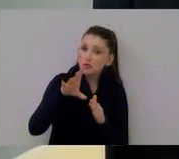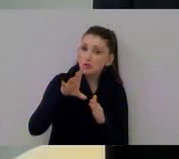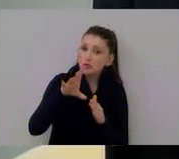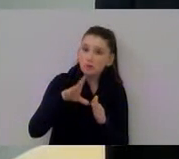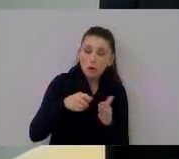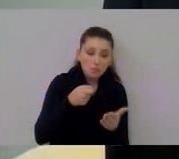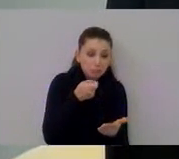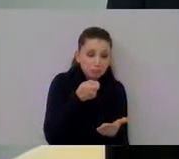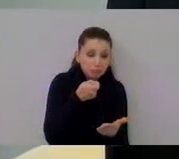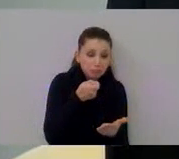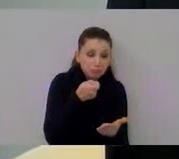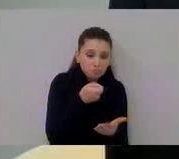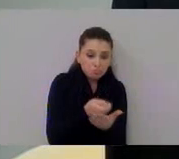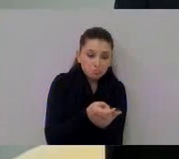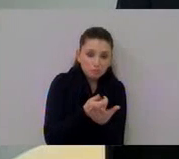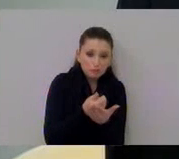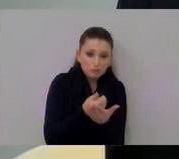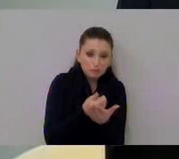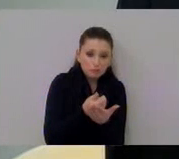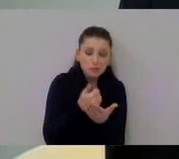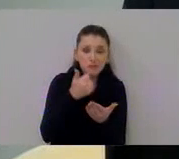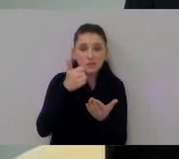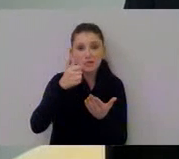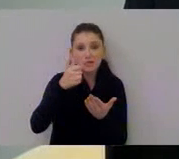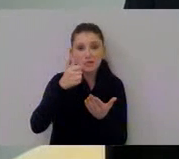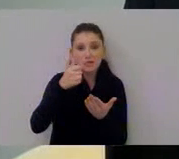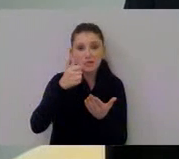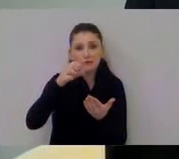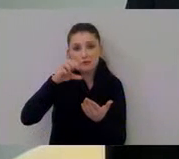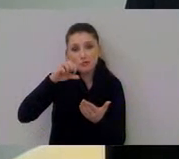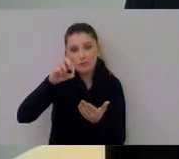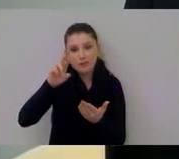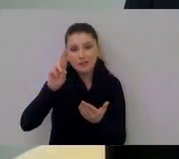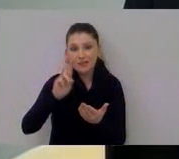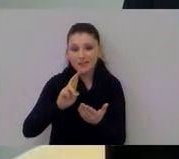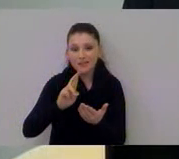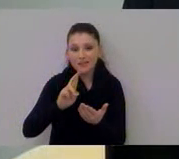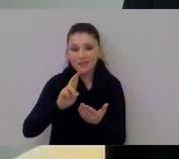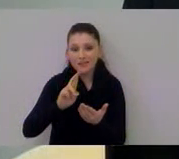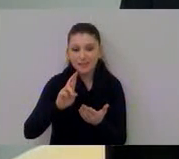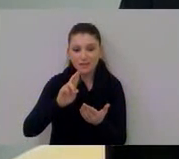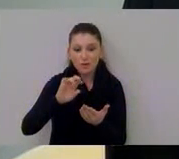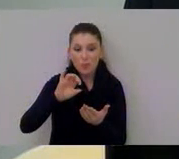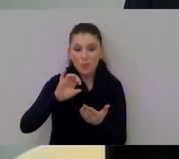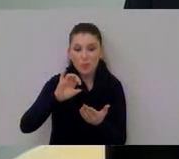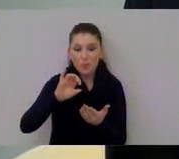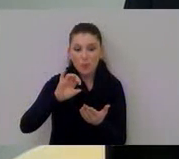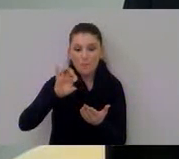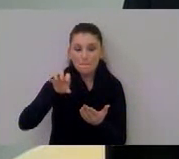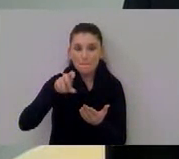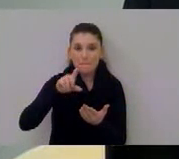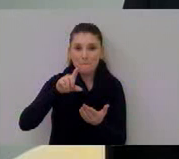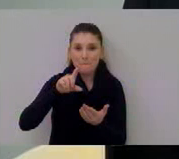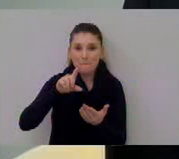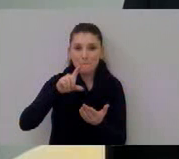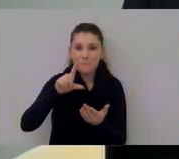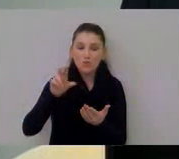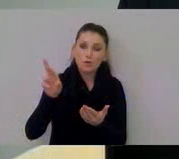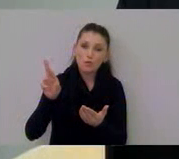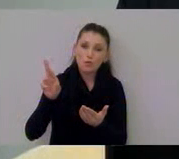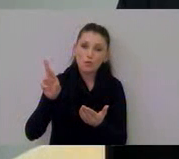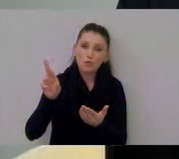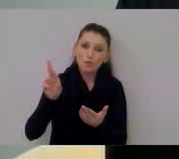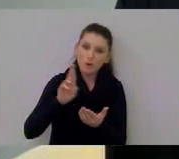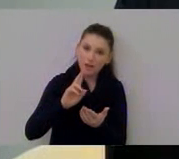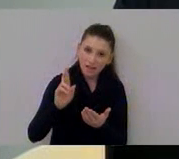Estamos, a vereadora Camila já solicitou uma reunião